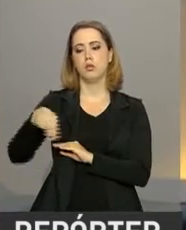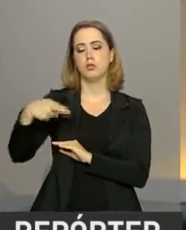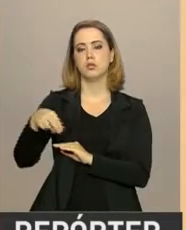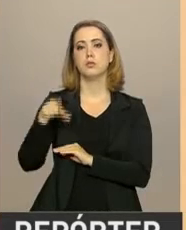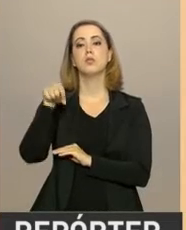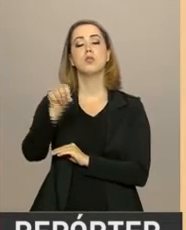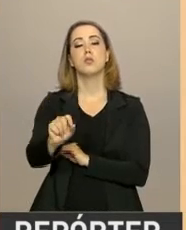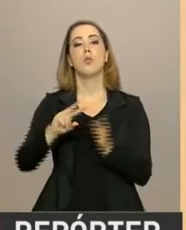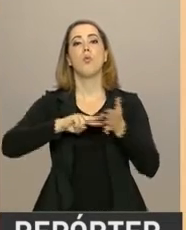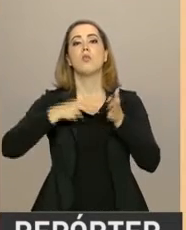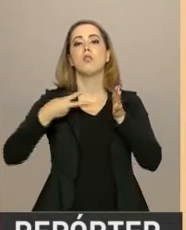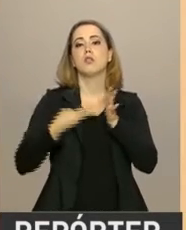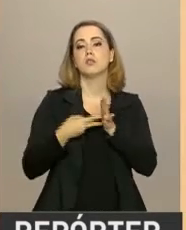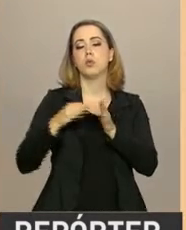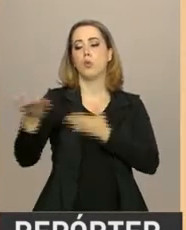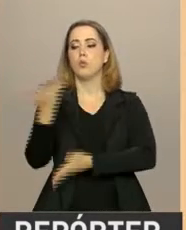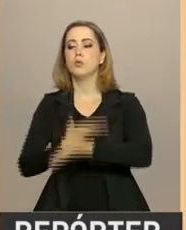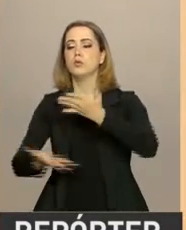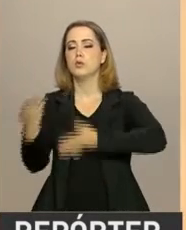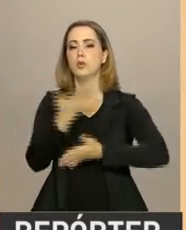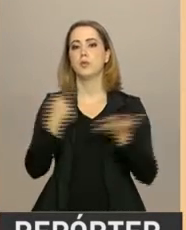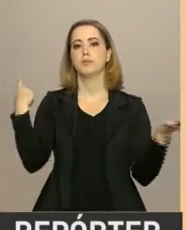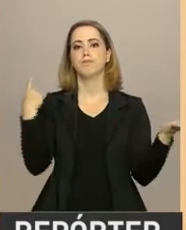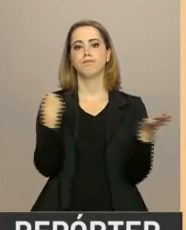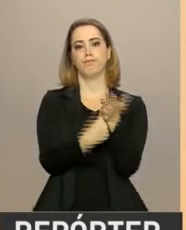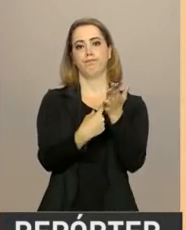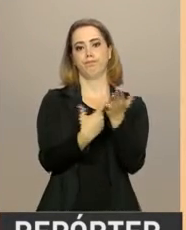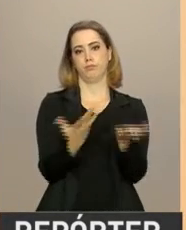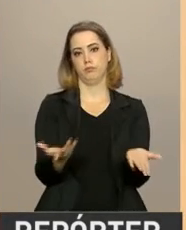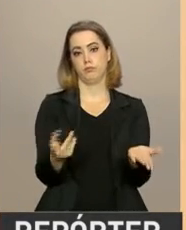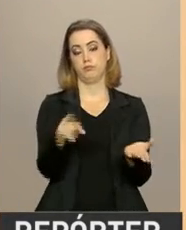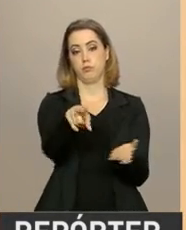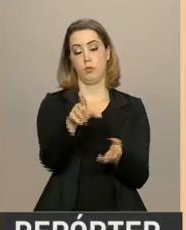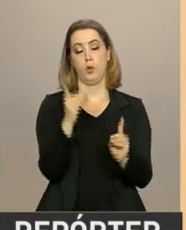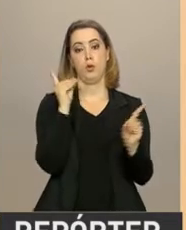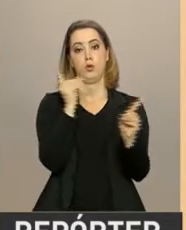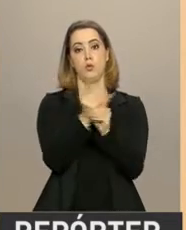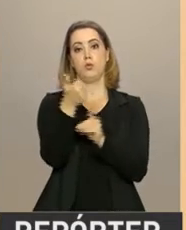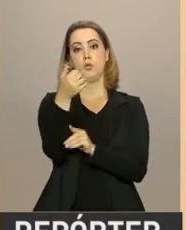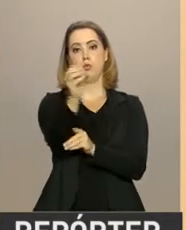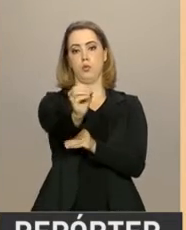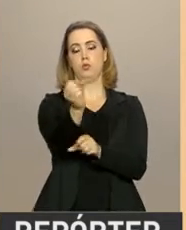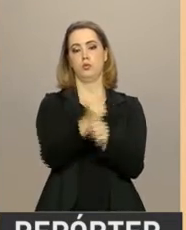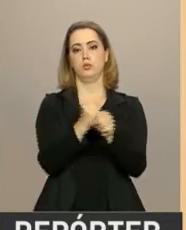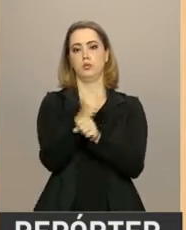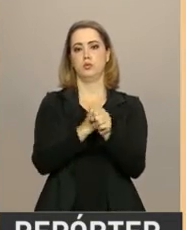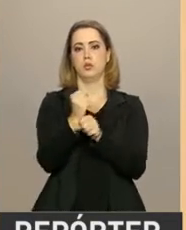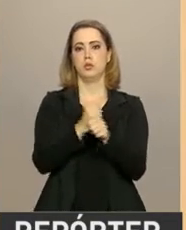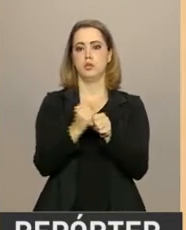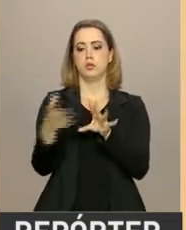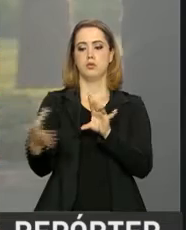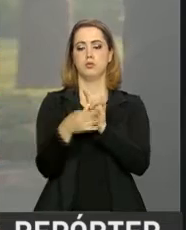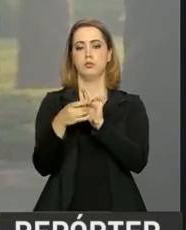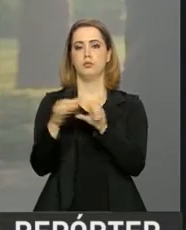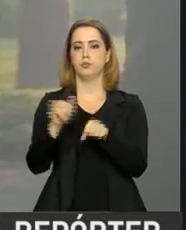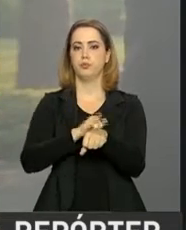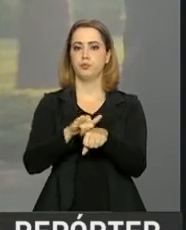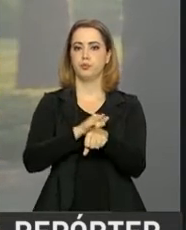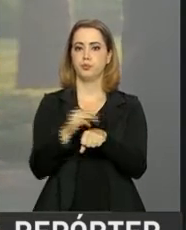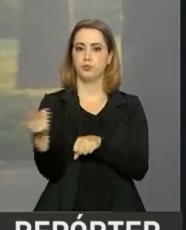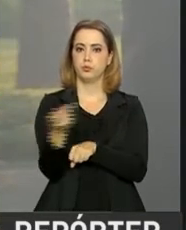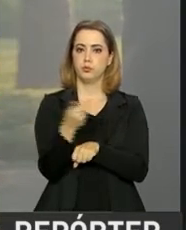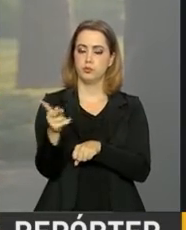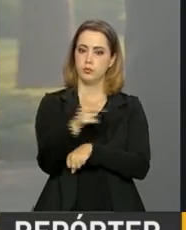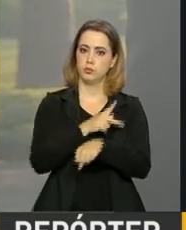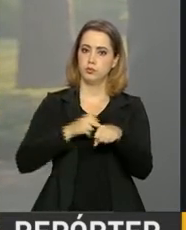prática o primeiro ministro da índia negra mode disse que o encontro comemora os dez anos da parceria estratégica entre os dois países o presidente